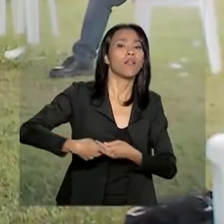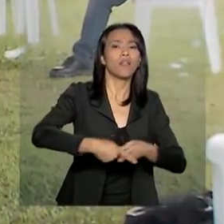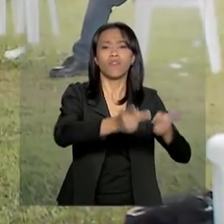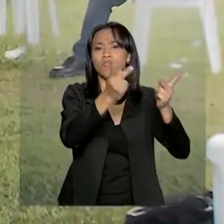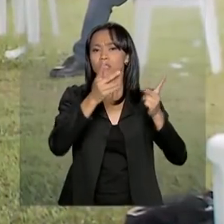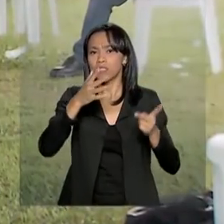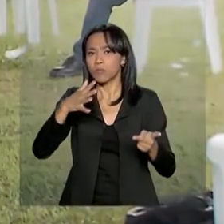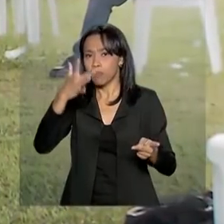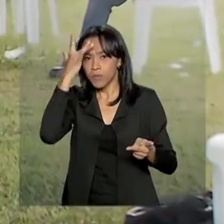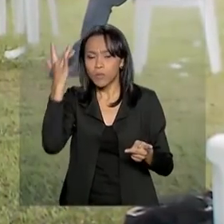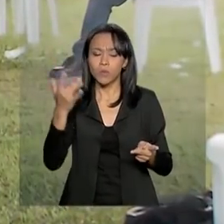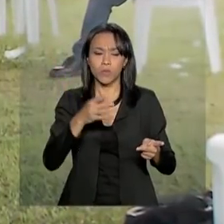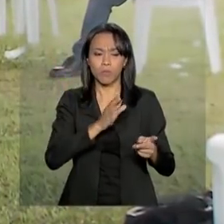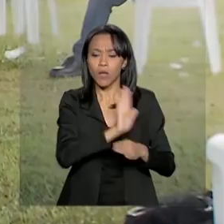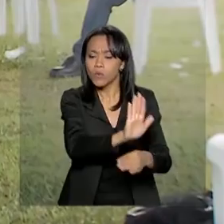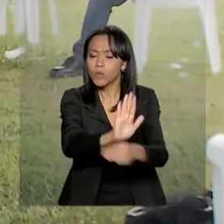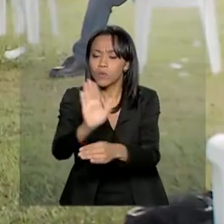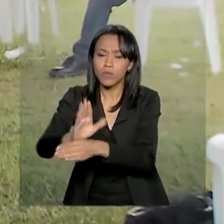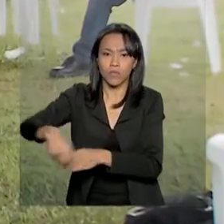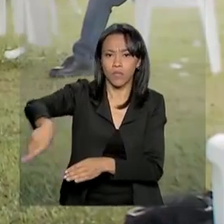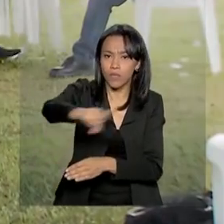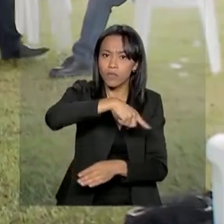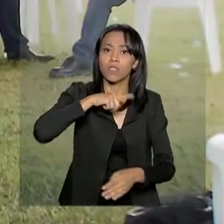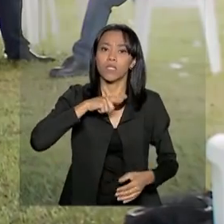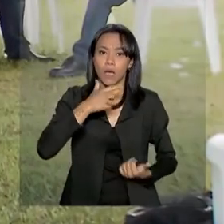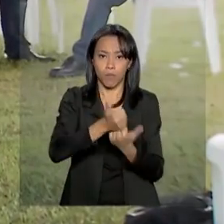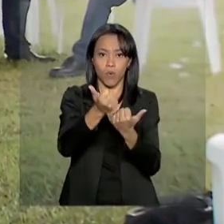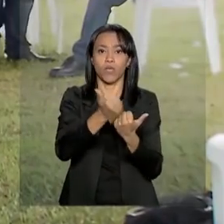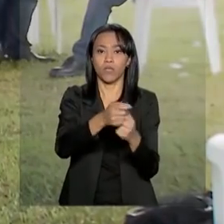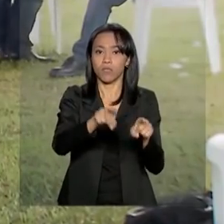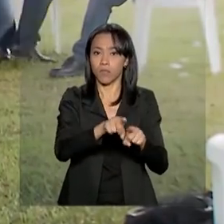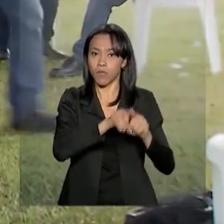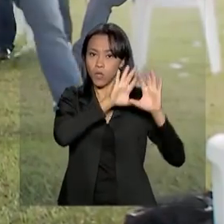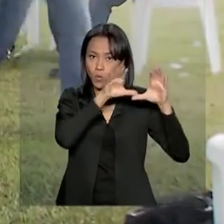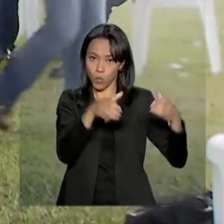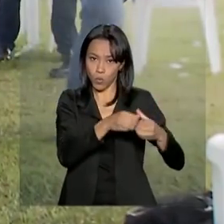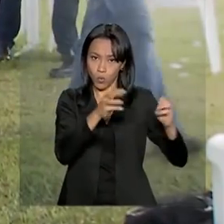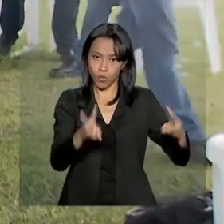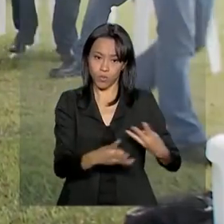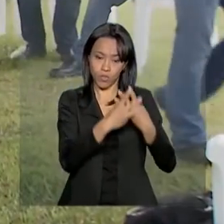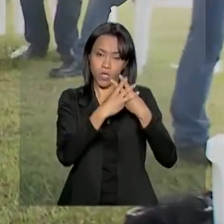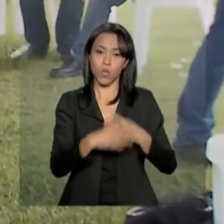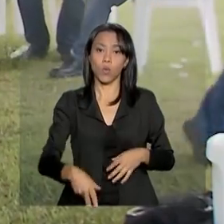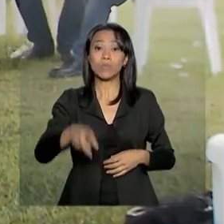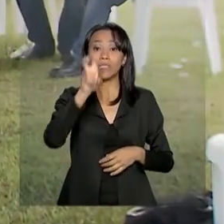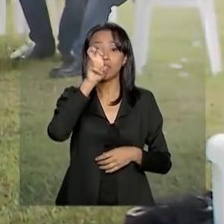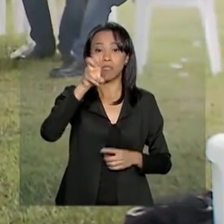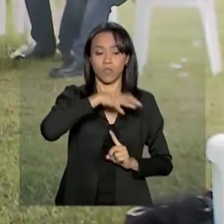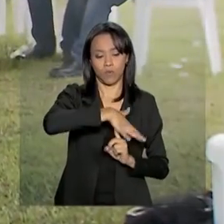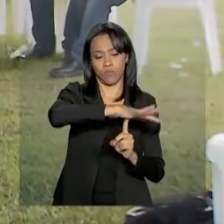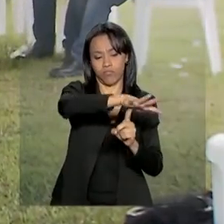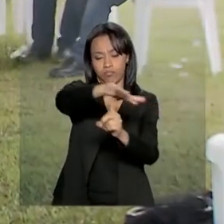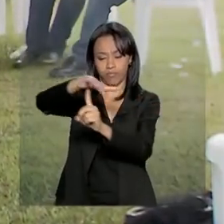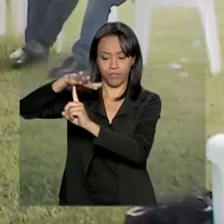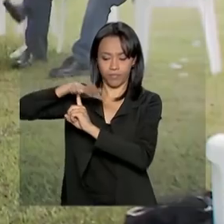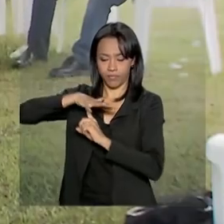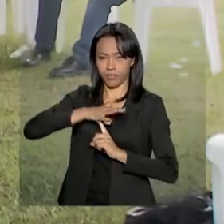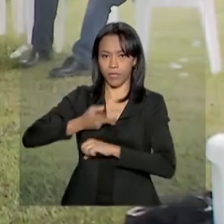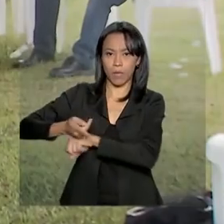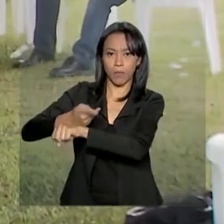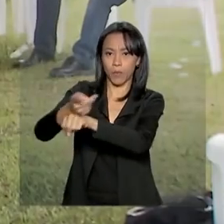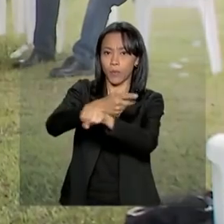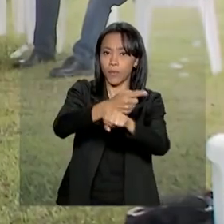equipes de busca e salvamento. Eles também estão apoiando a equipe israelense que está aqui com 5 helicópteros para uso dessas equipes de busca e também